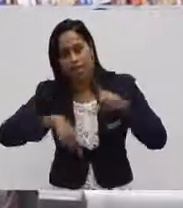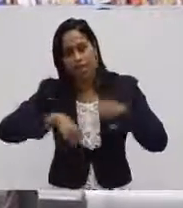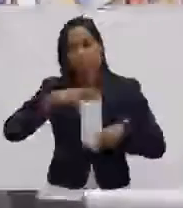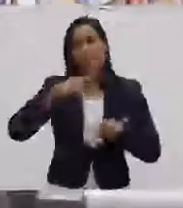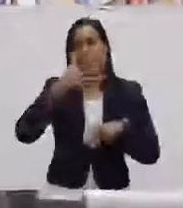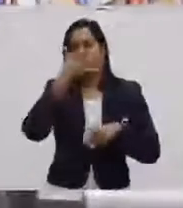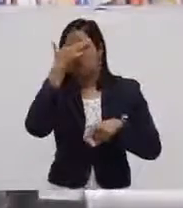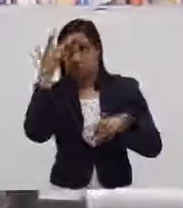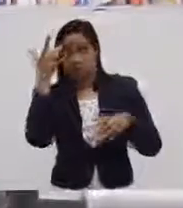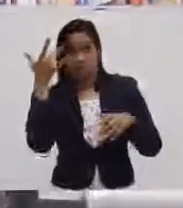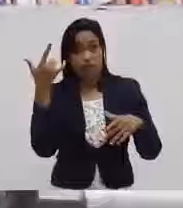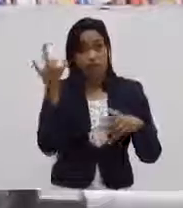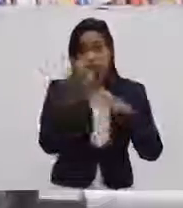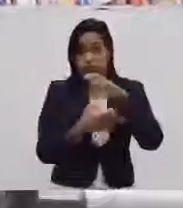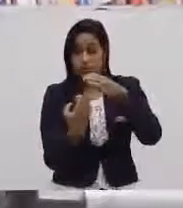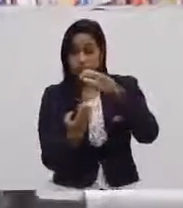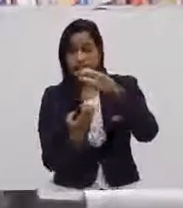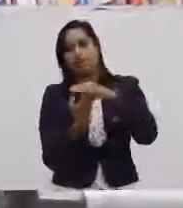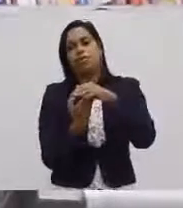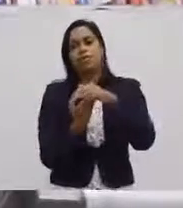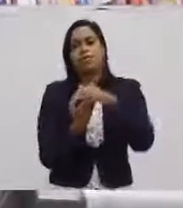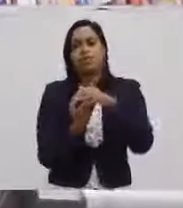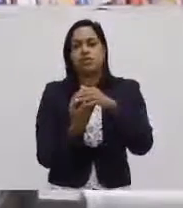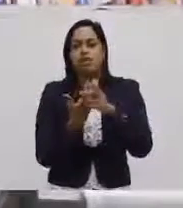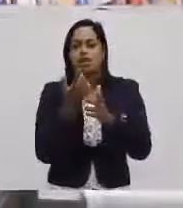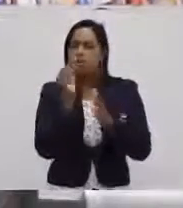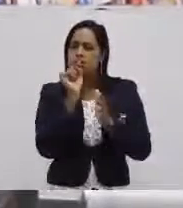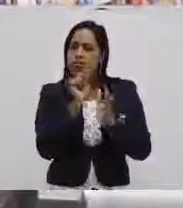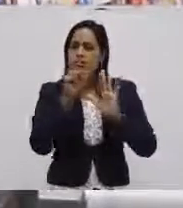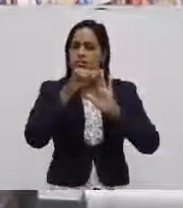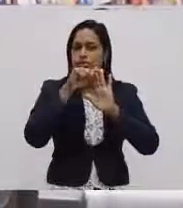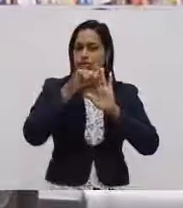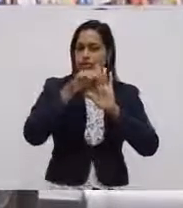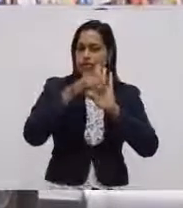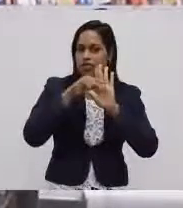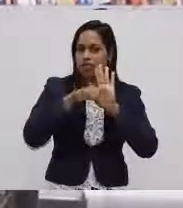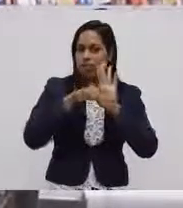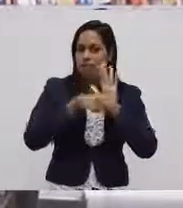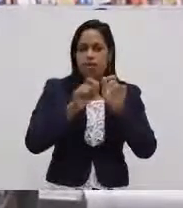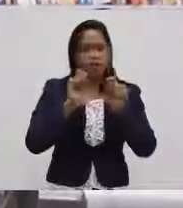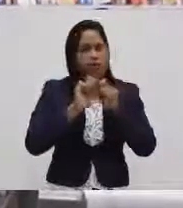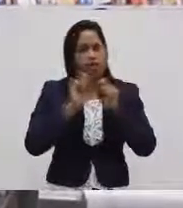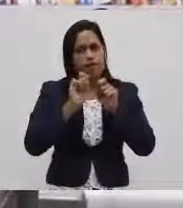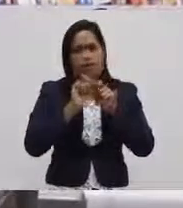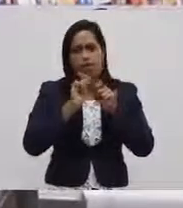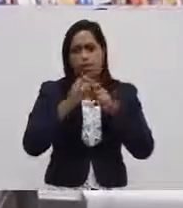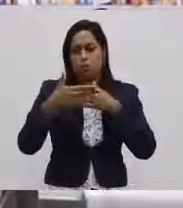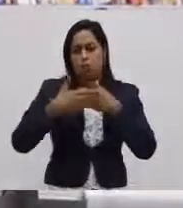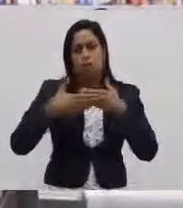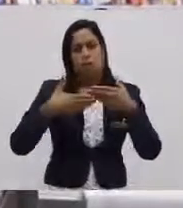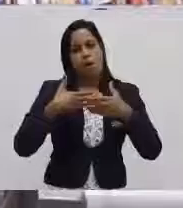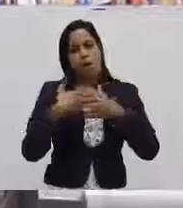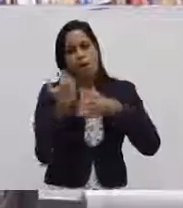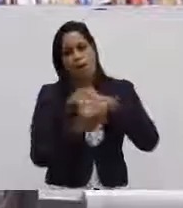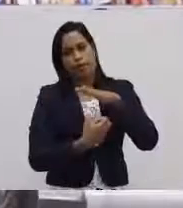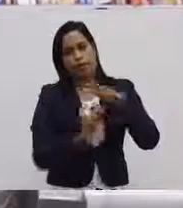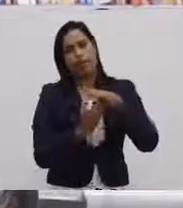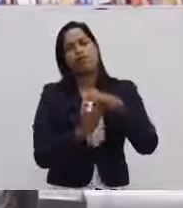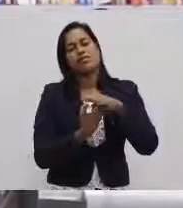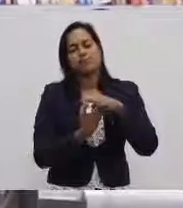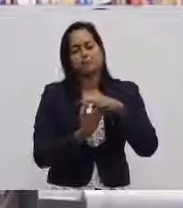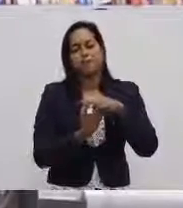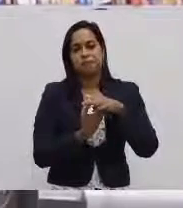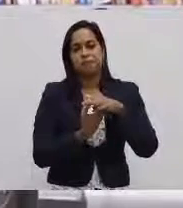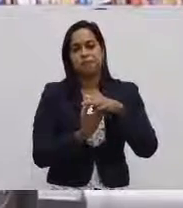das pessoas que circulam na empresa. Esse planejamento é recomendado para qualquer tipo de empresa.